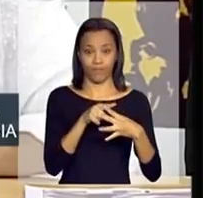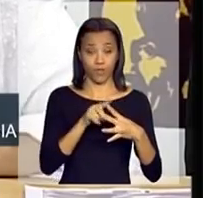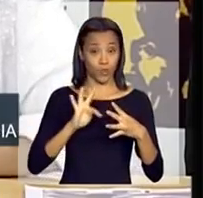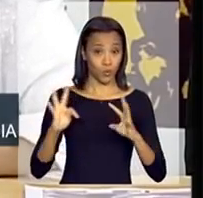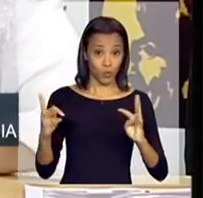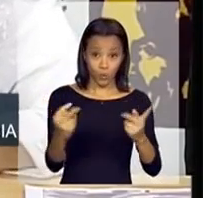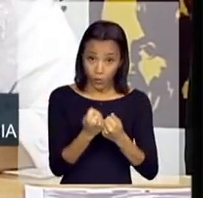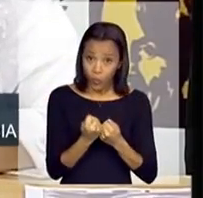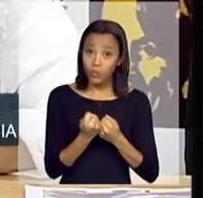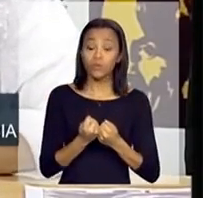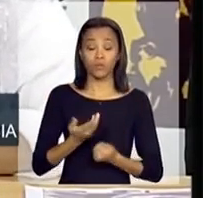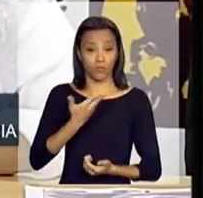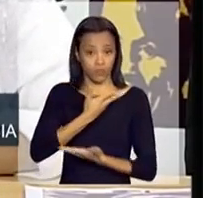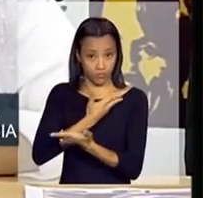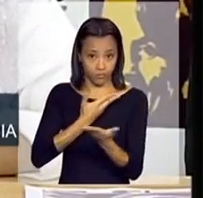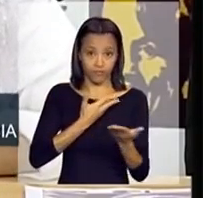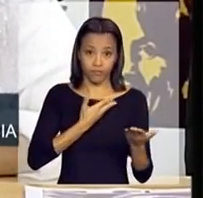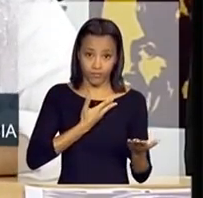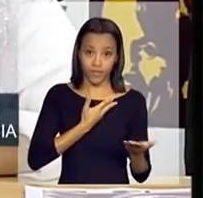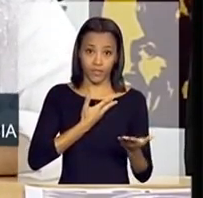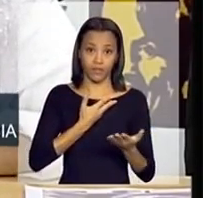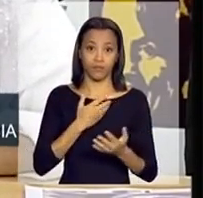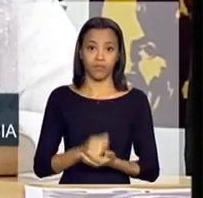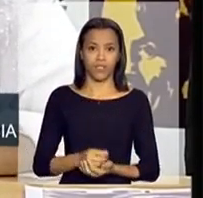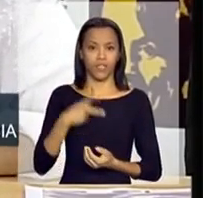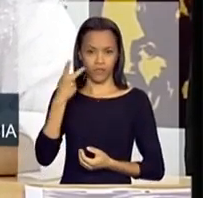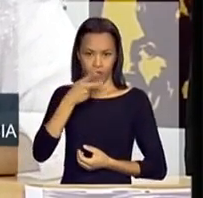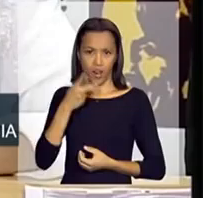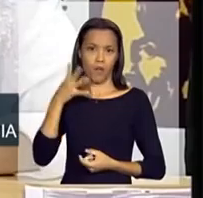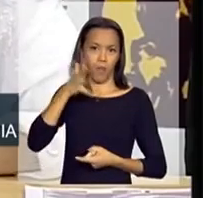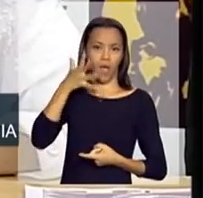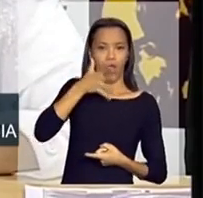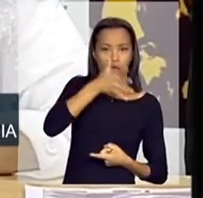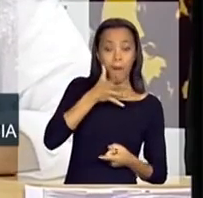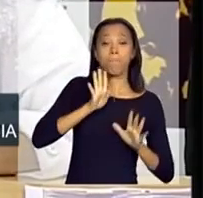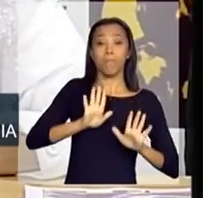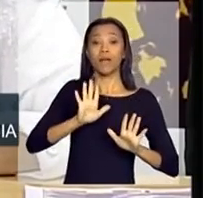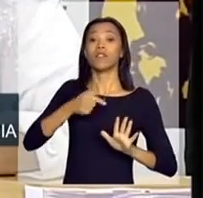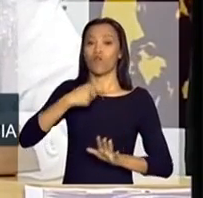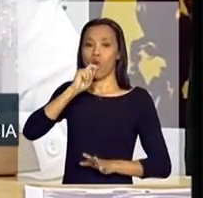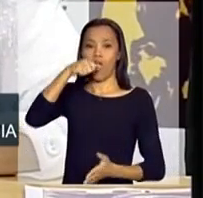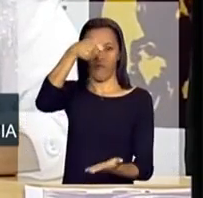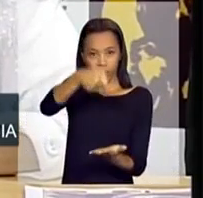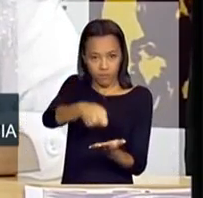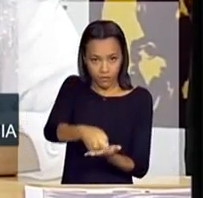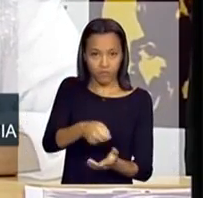Todos que os meus colegas que me antecederam disseram, mas eu vou reafirmar.